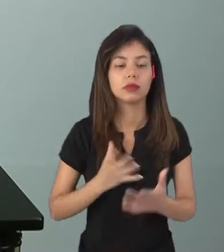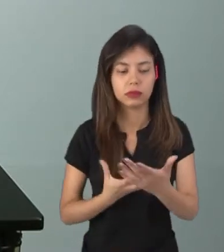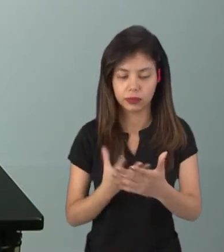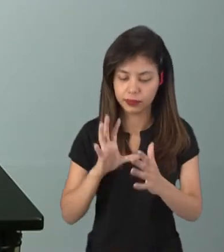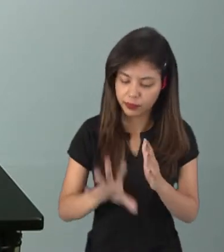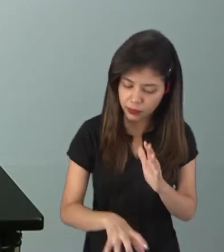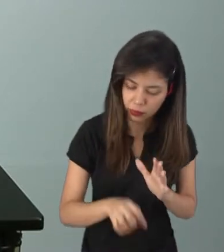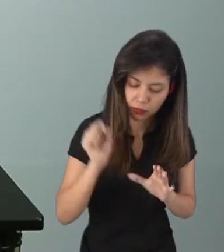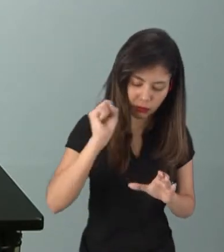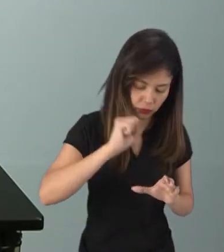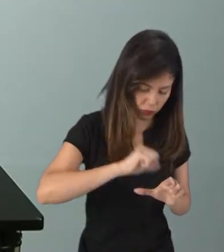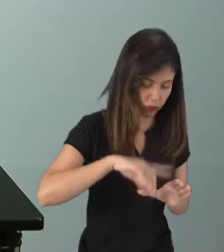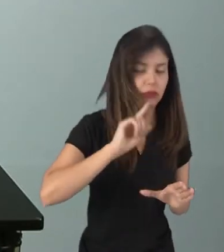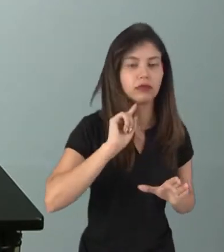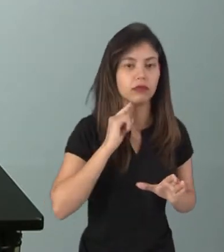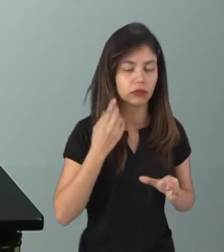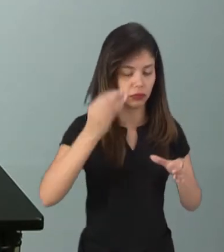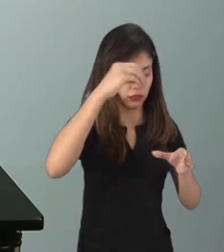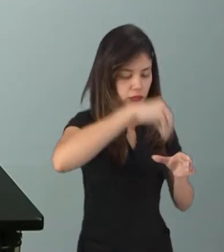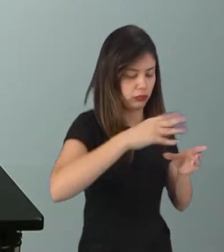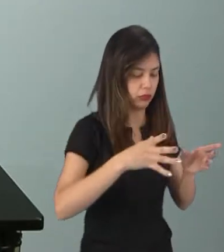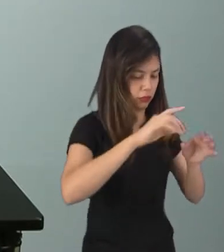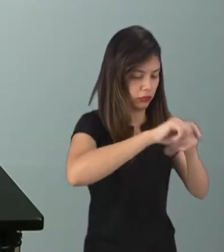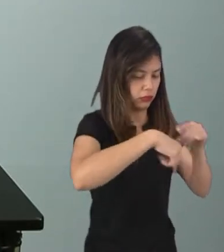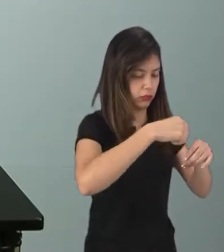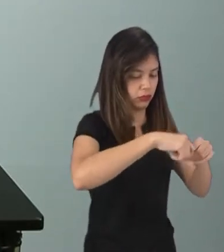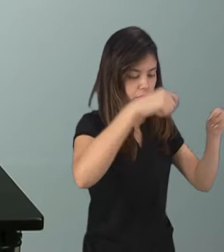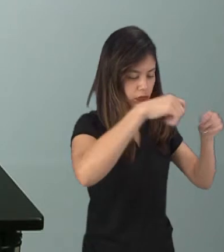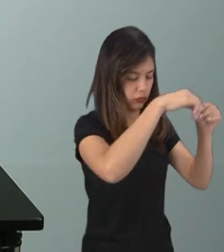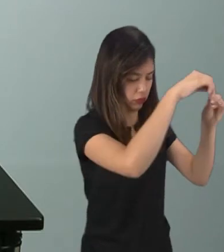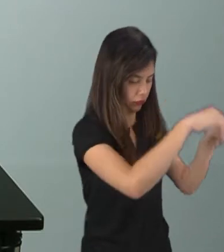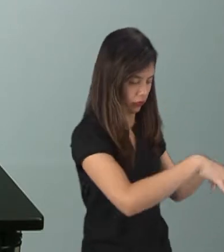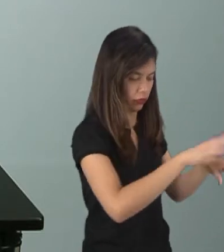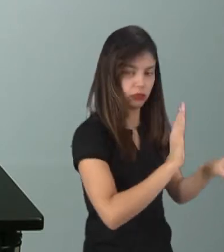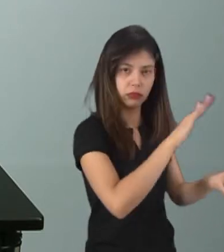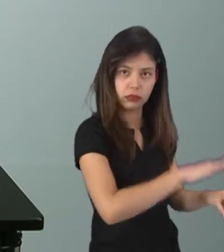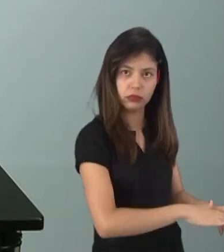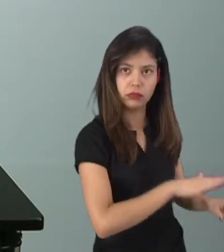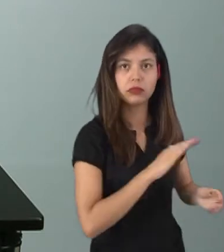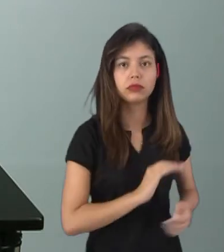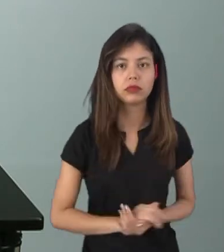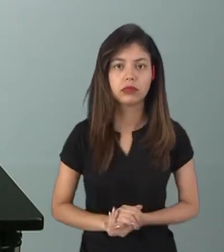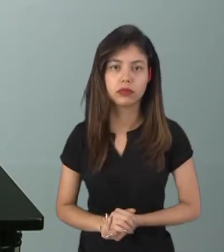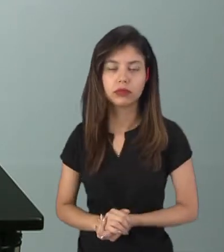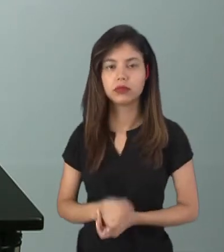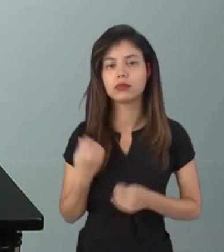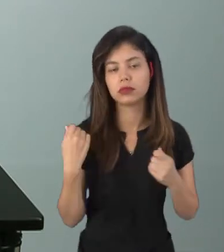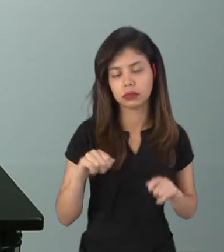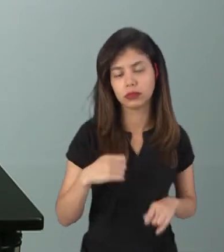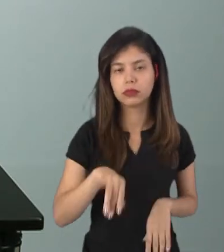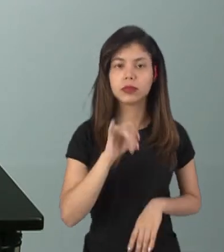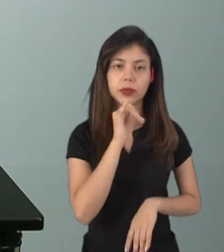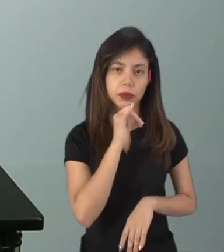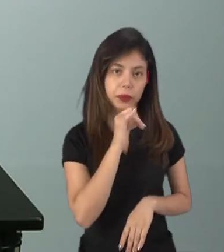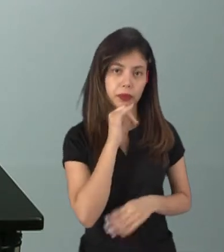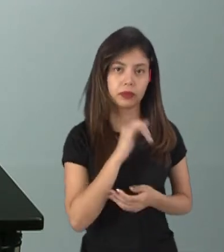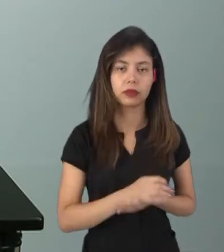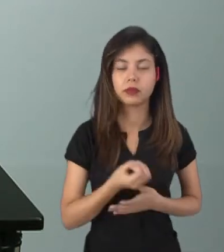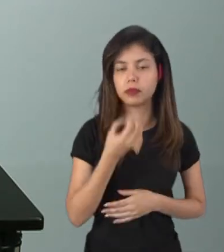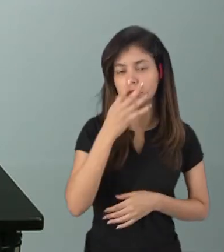nosso lixinho, colocar, né, no ambiente, na lixeira ali corretamente. Temos que dar exemplos de